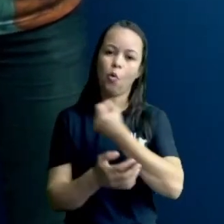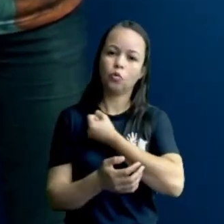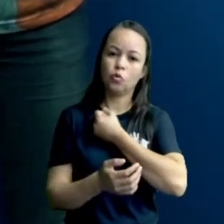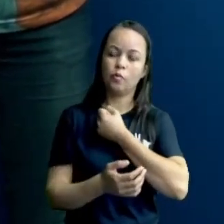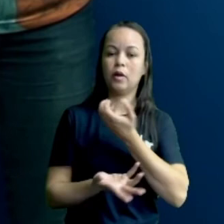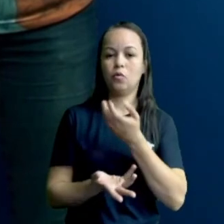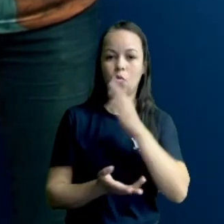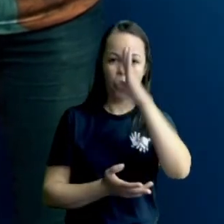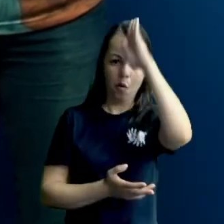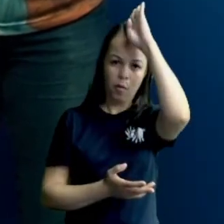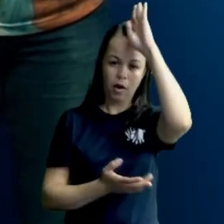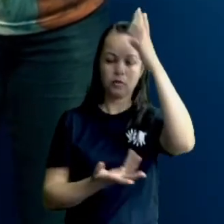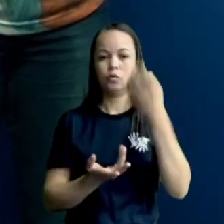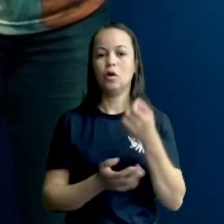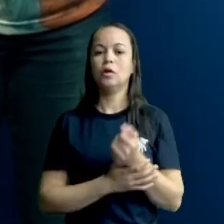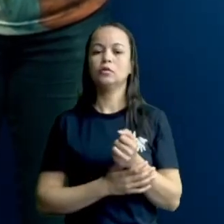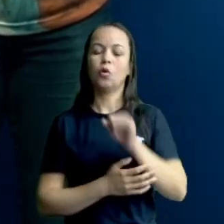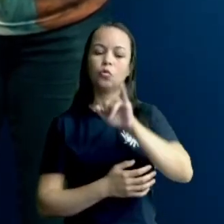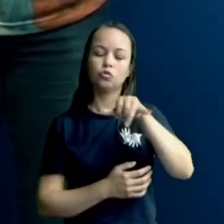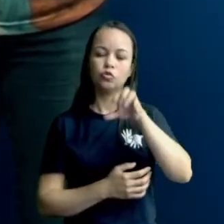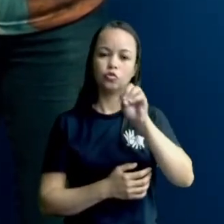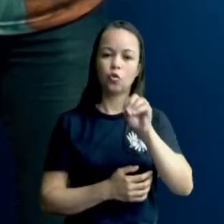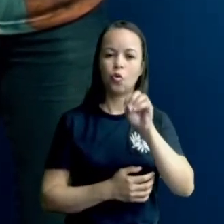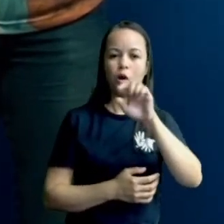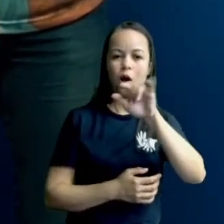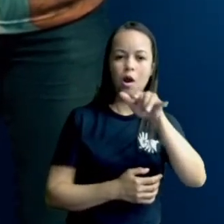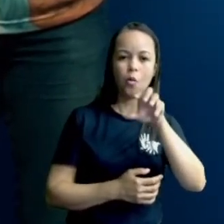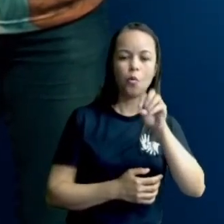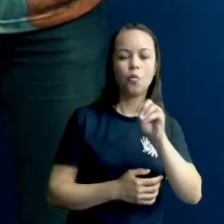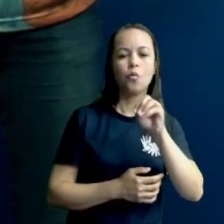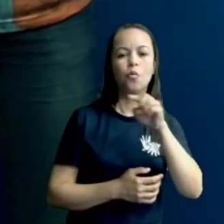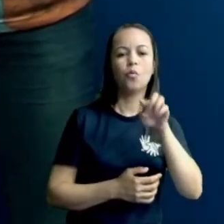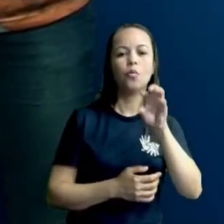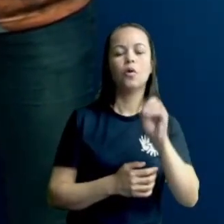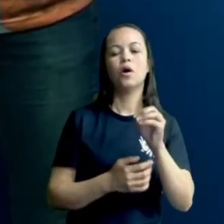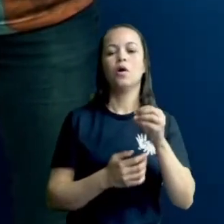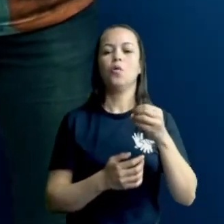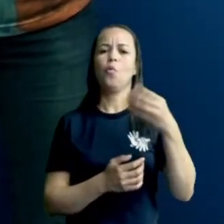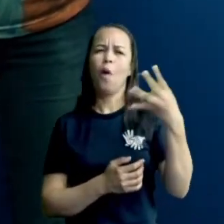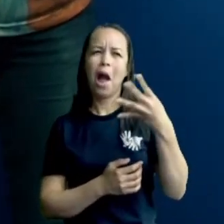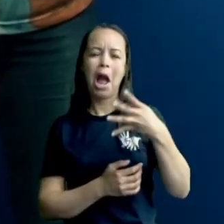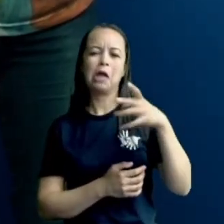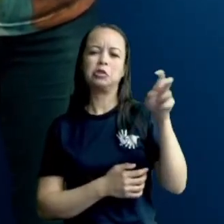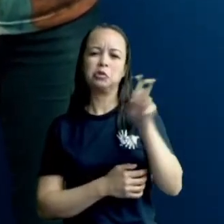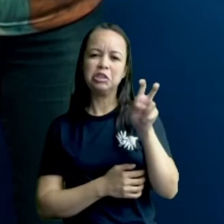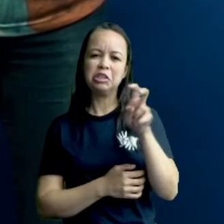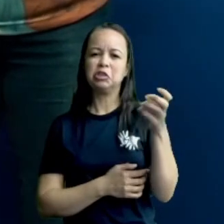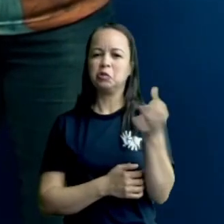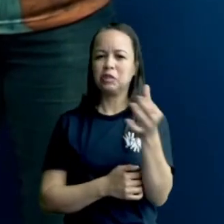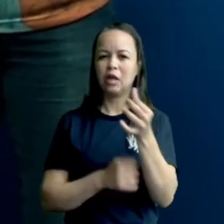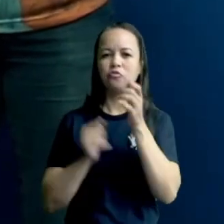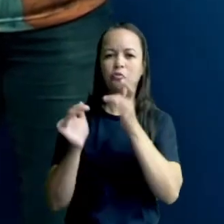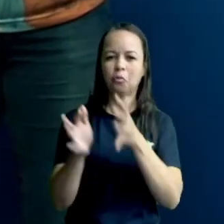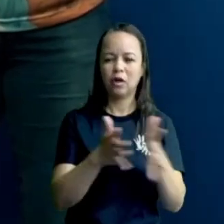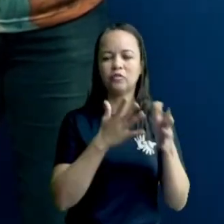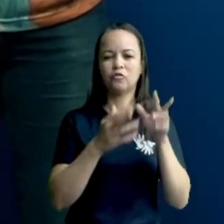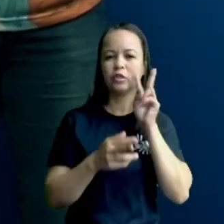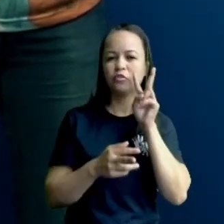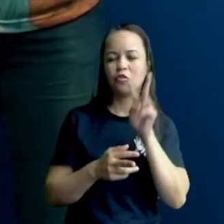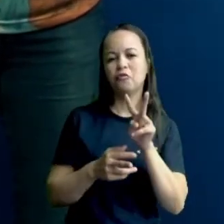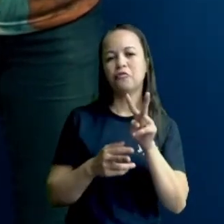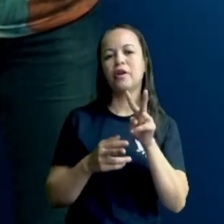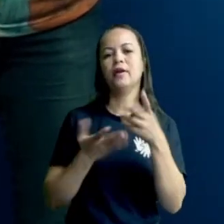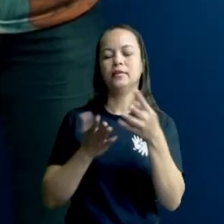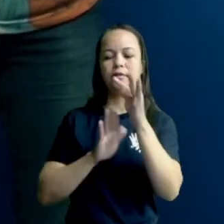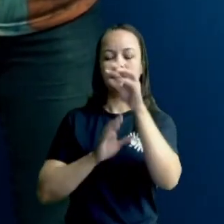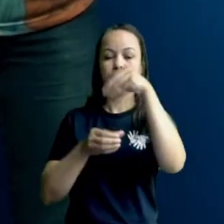algarismo romano. Dom João IV, tinha também Dom João V, surgiu Dom João V, Dom João VI, e aí vocês vão ver dentro da história,